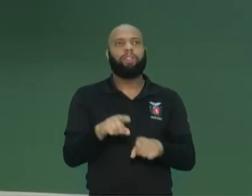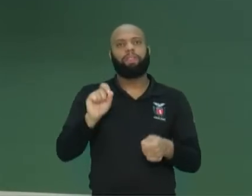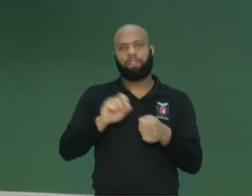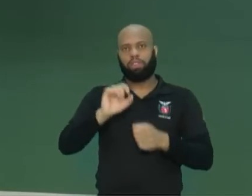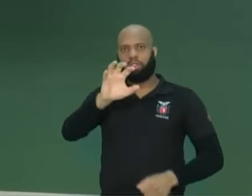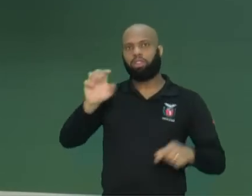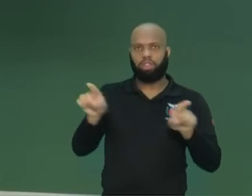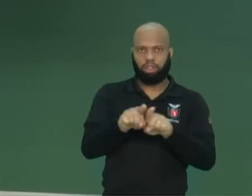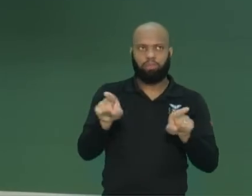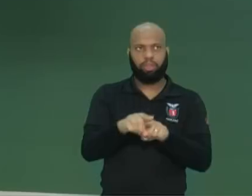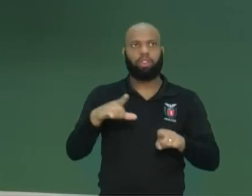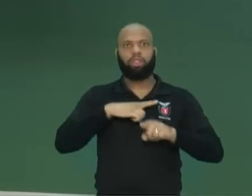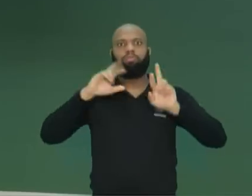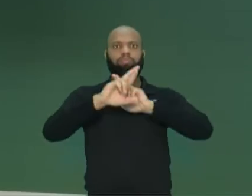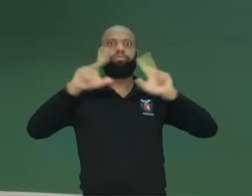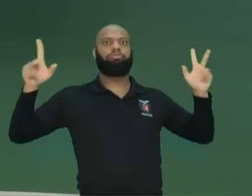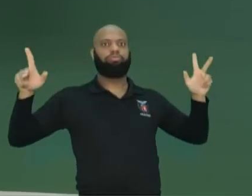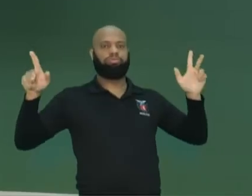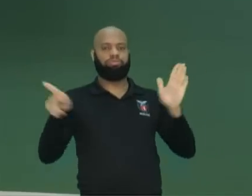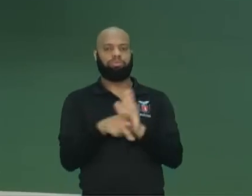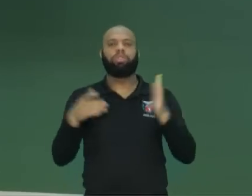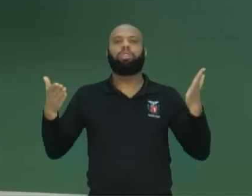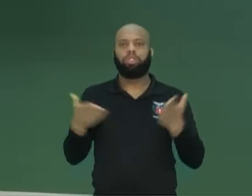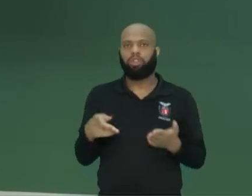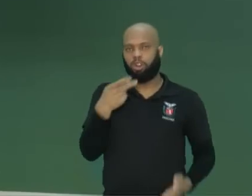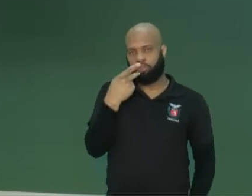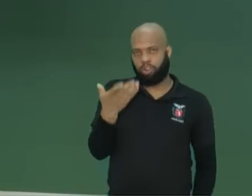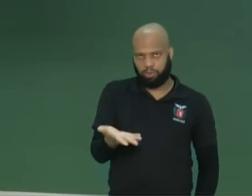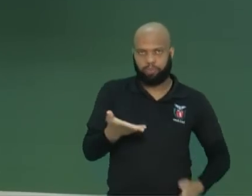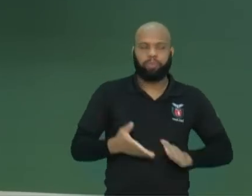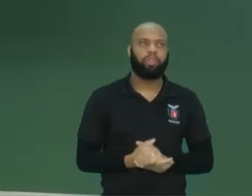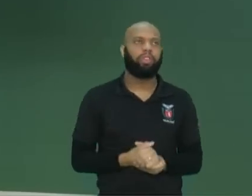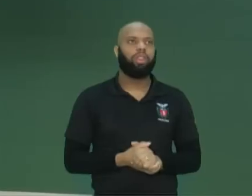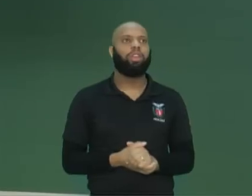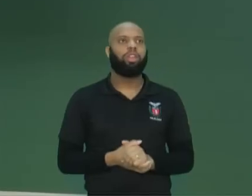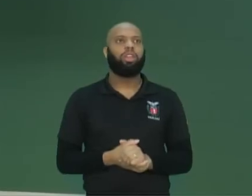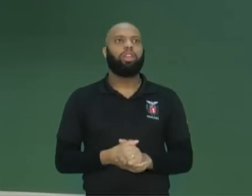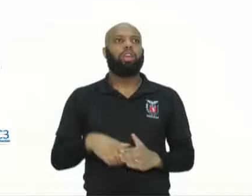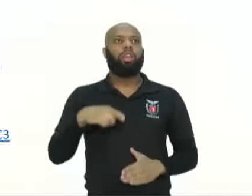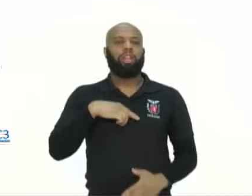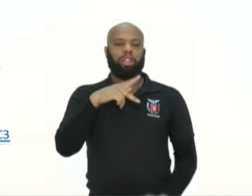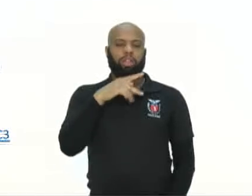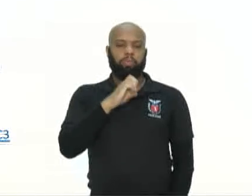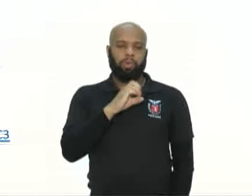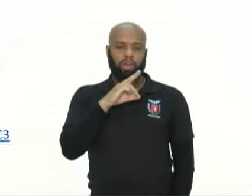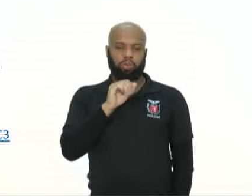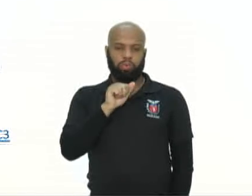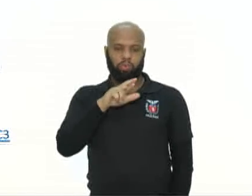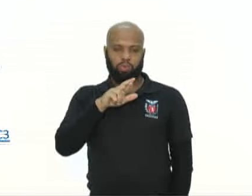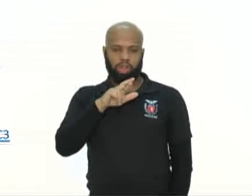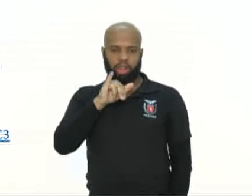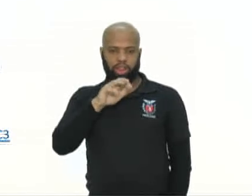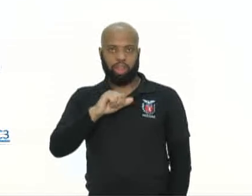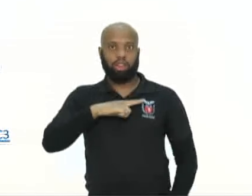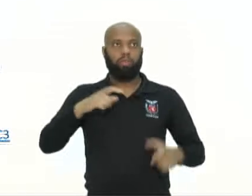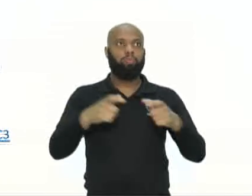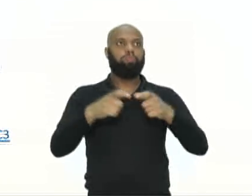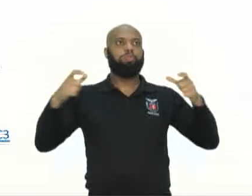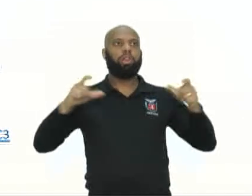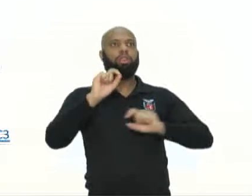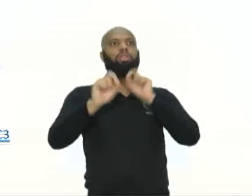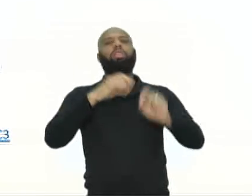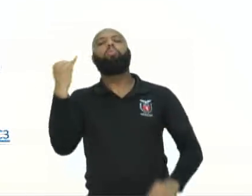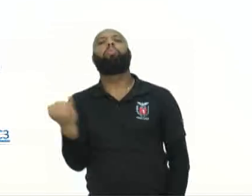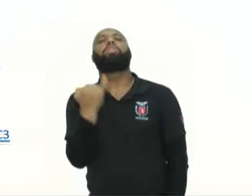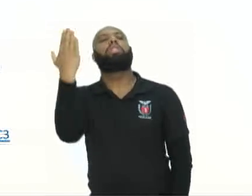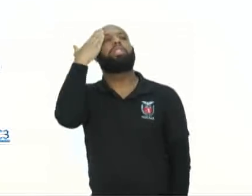fazem totalmente diferente disso que a gente está falando, né? Então, a pecuária cresce na região, que interessa saber para